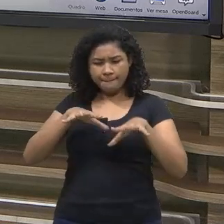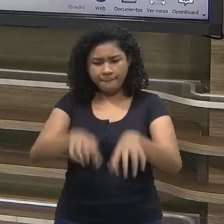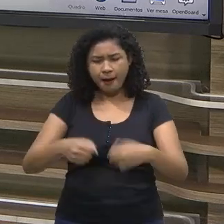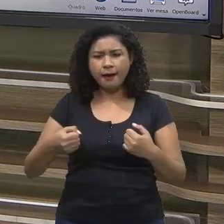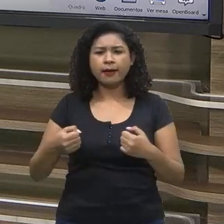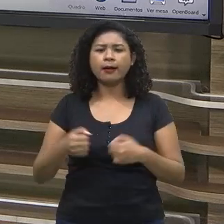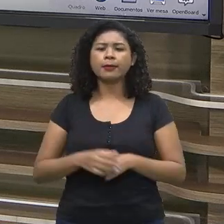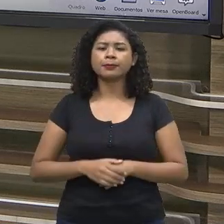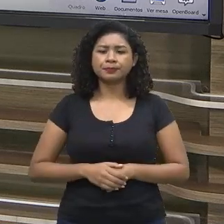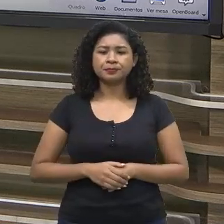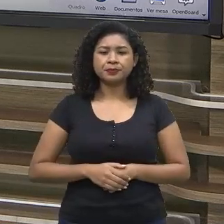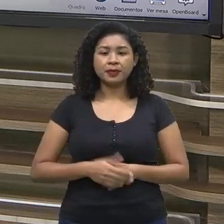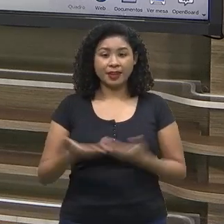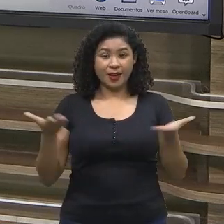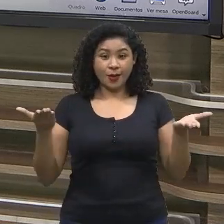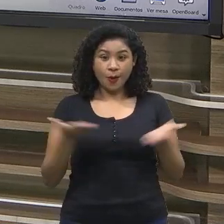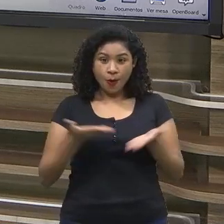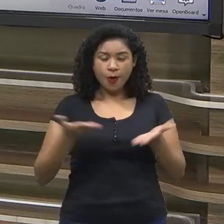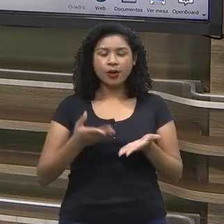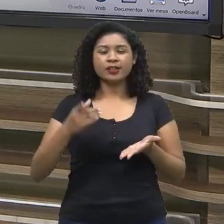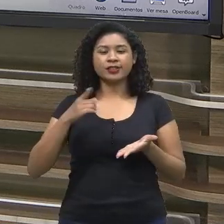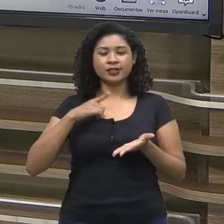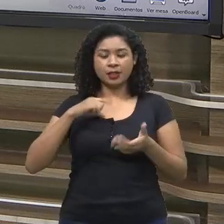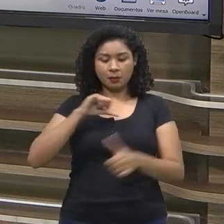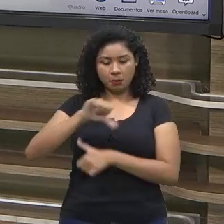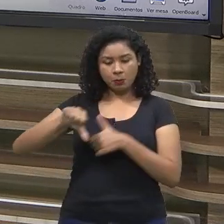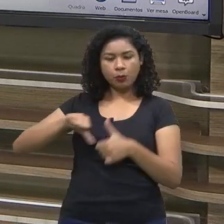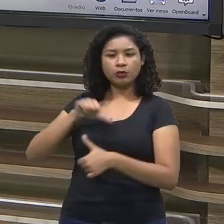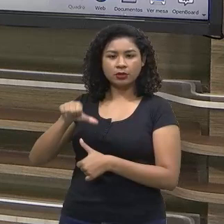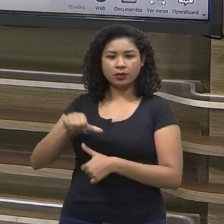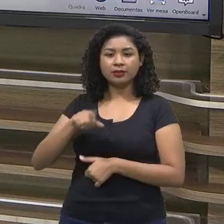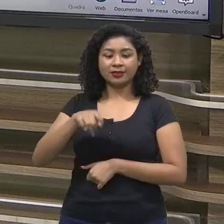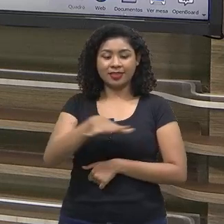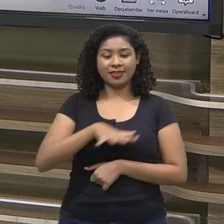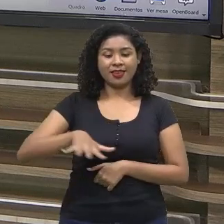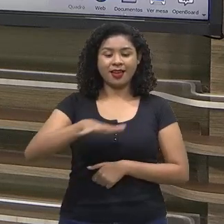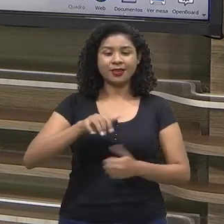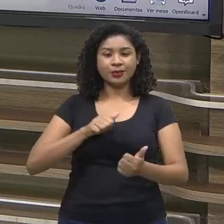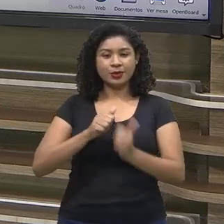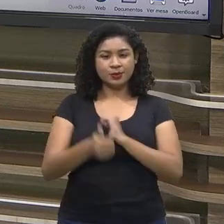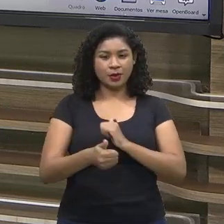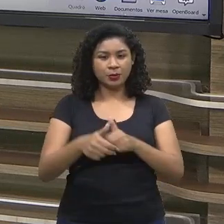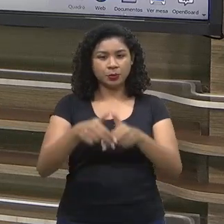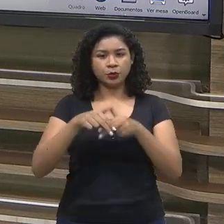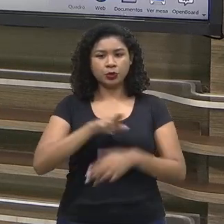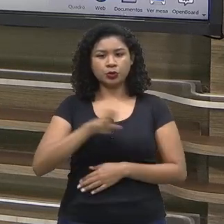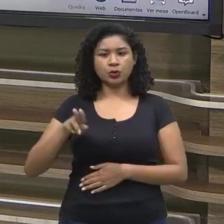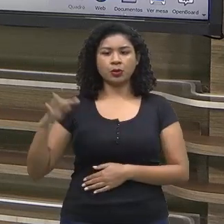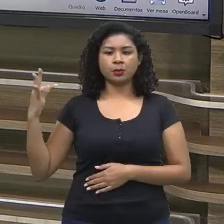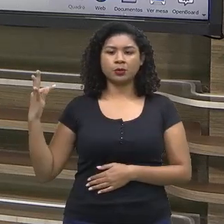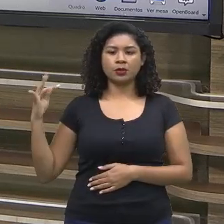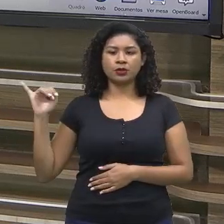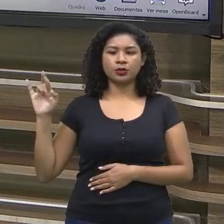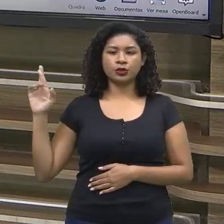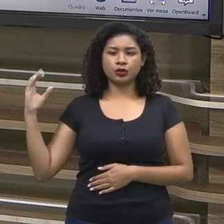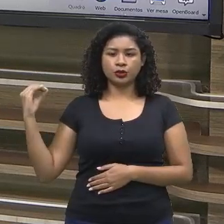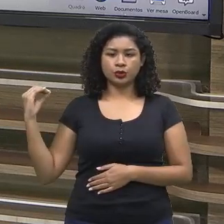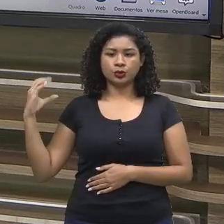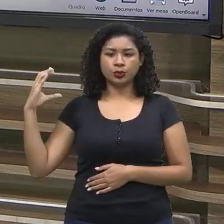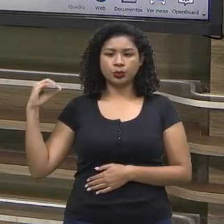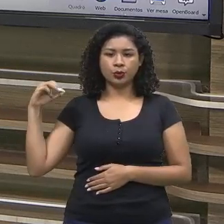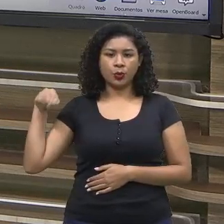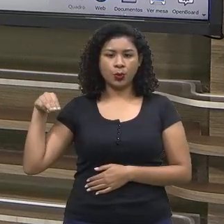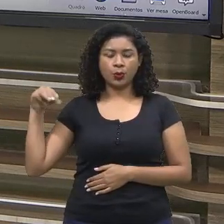essa modalidade na forma esportiva, que é conhecida como tiro com arco. Inclusive,